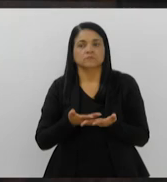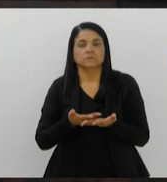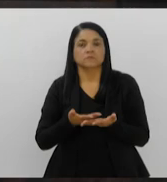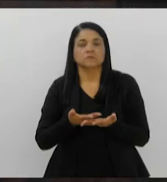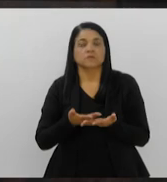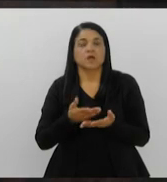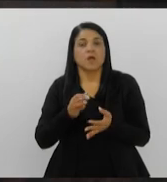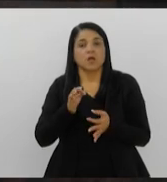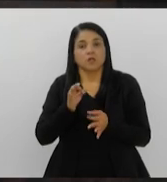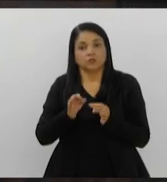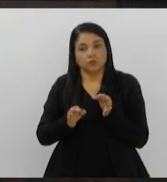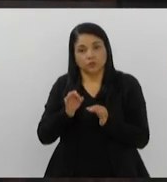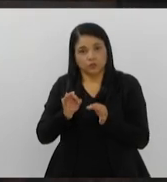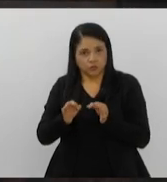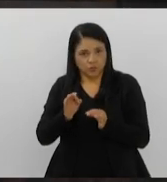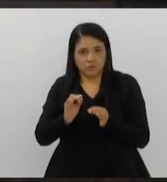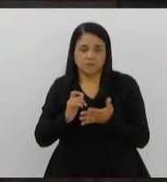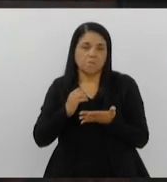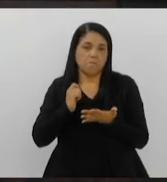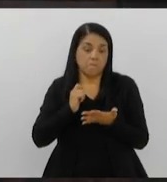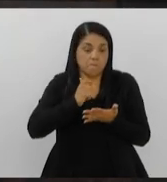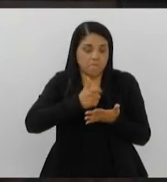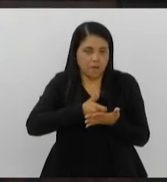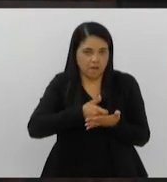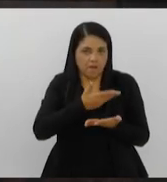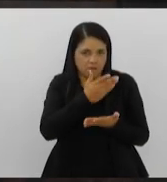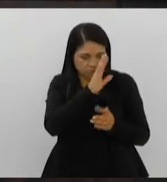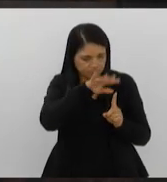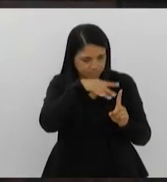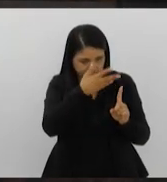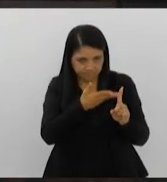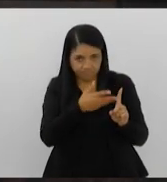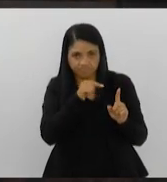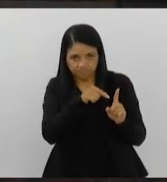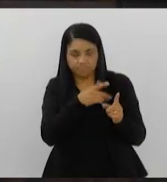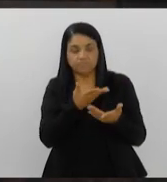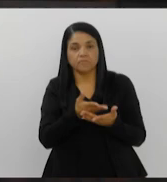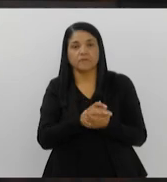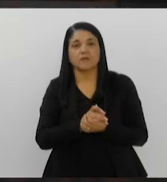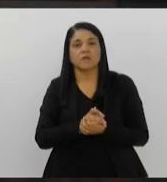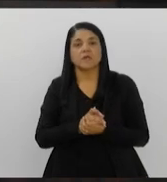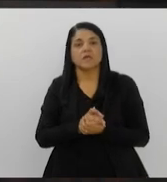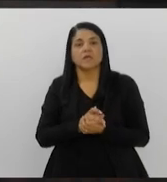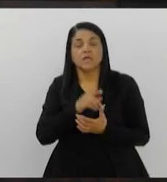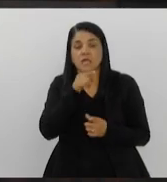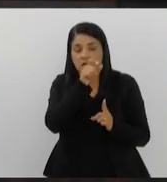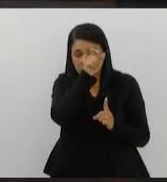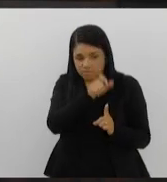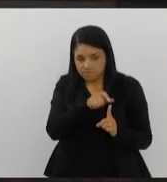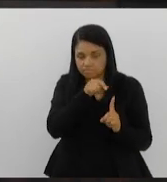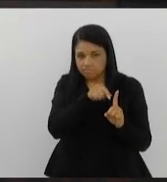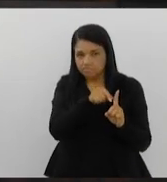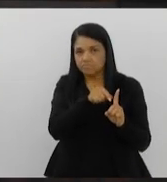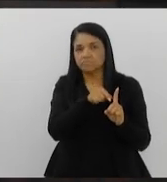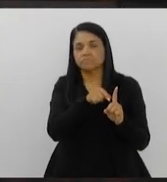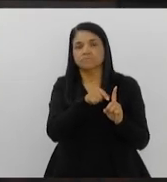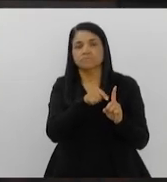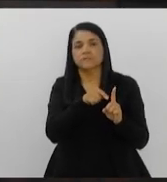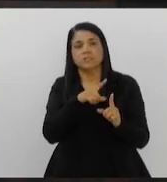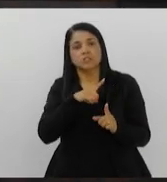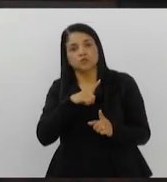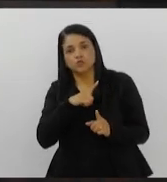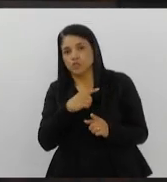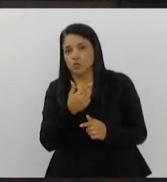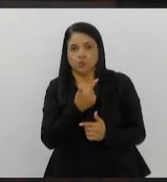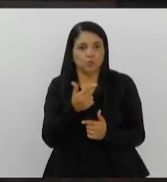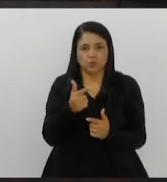justiça pagar seus honorários e ele prontamente Independente se eu havia se eu tinha